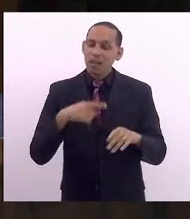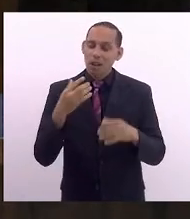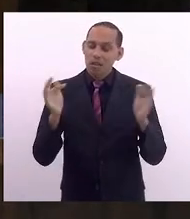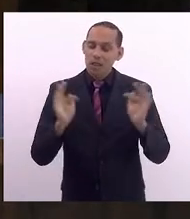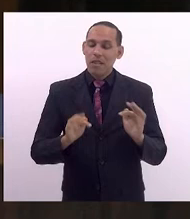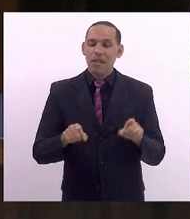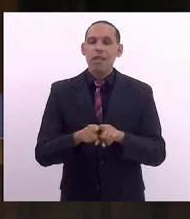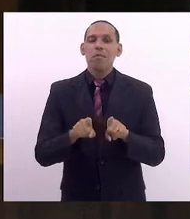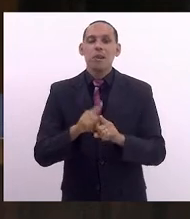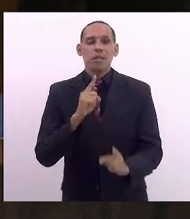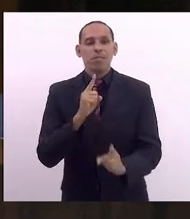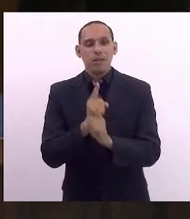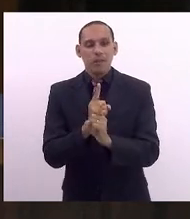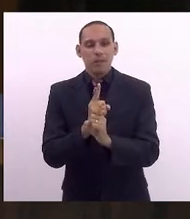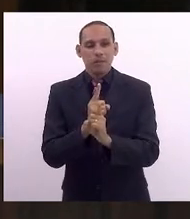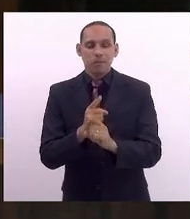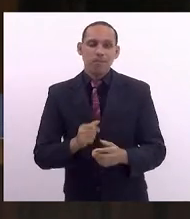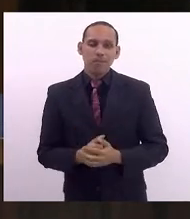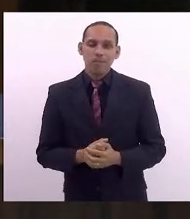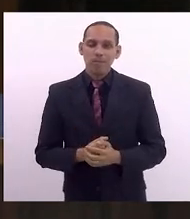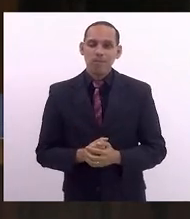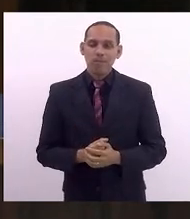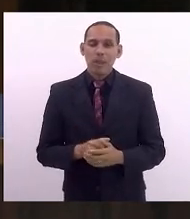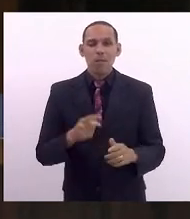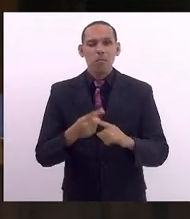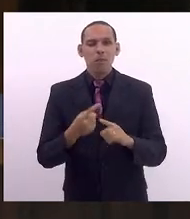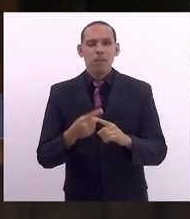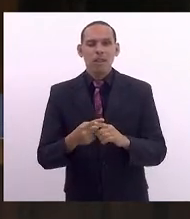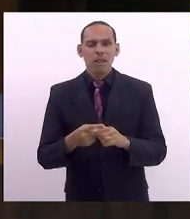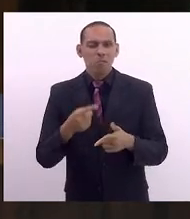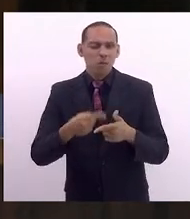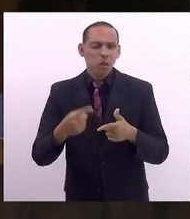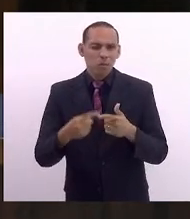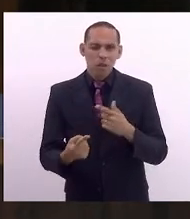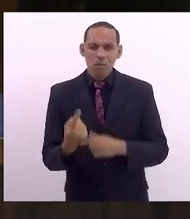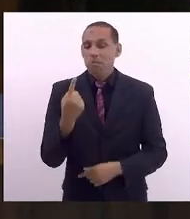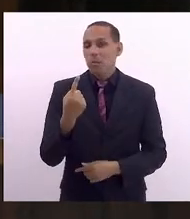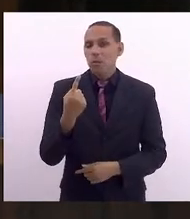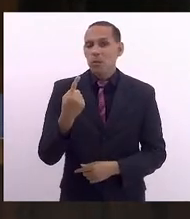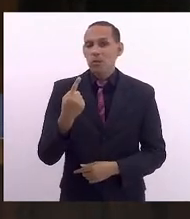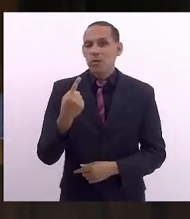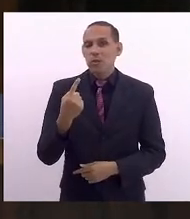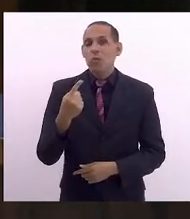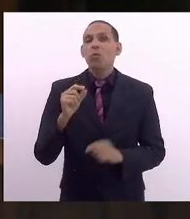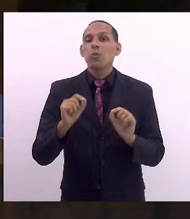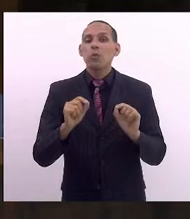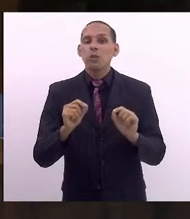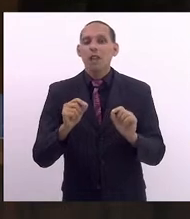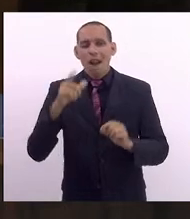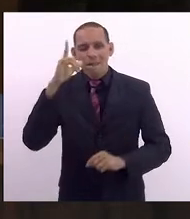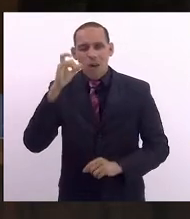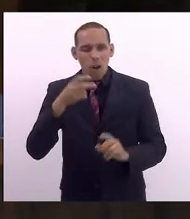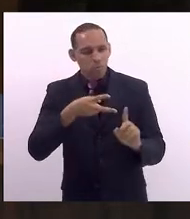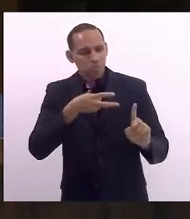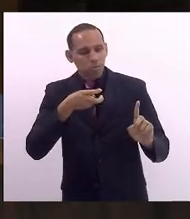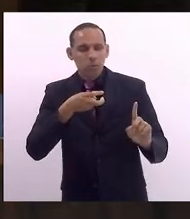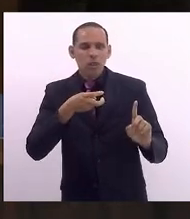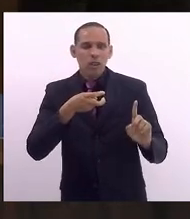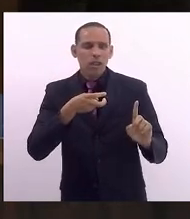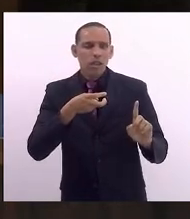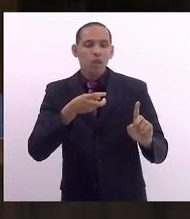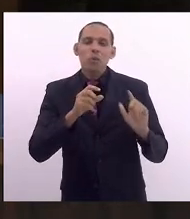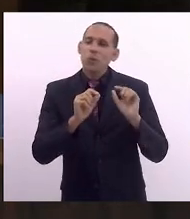do encontro. Entender que uma das mazelas do reconhecimento fotográfico é justamente